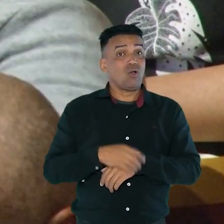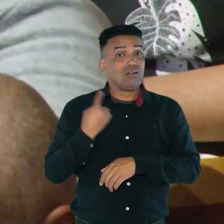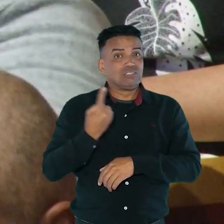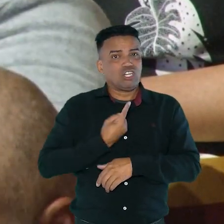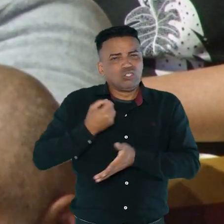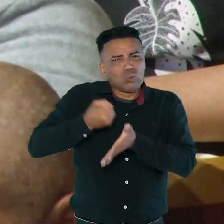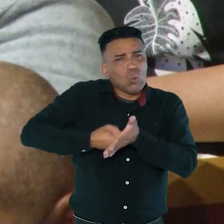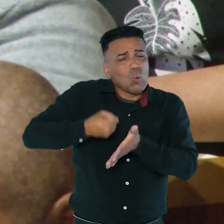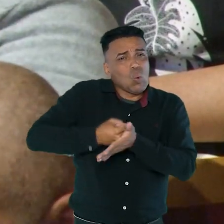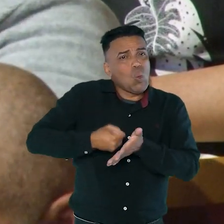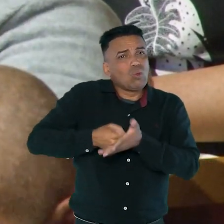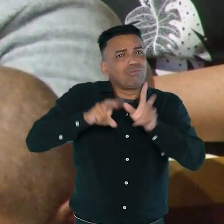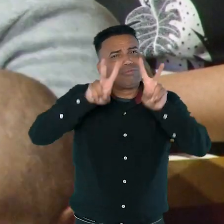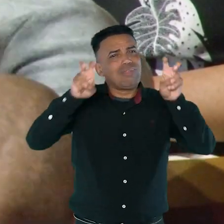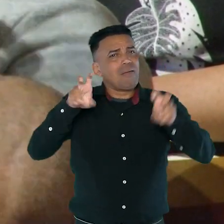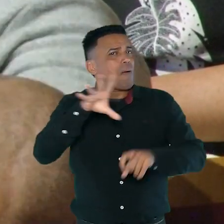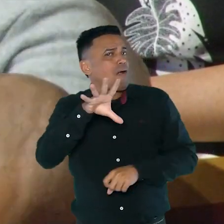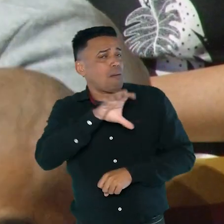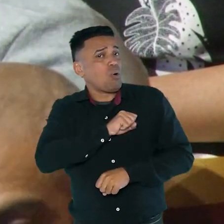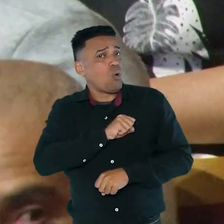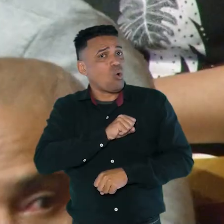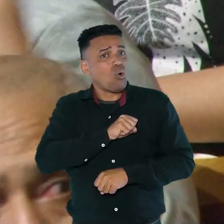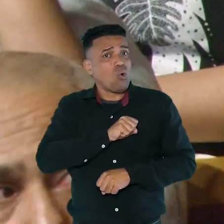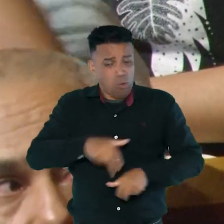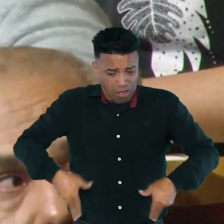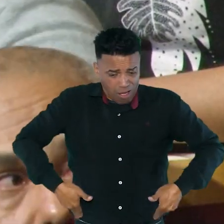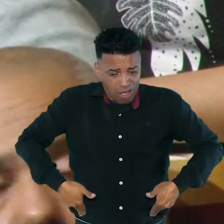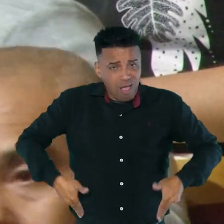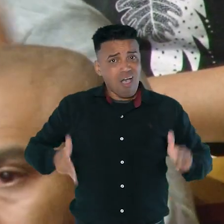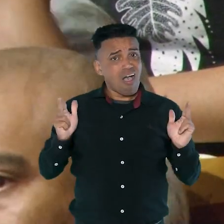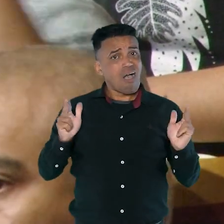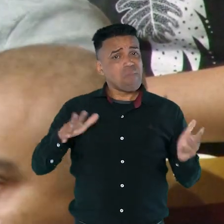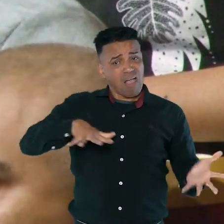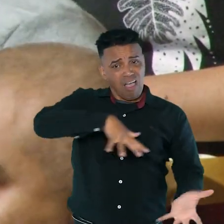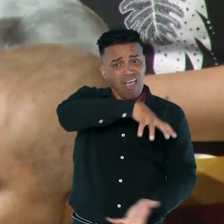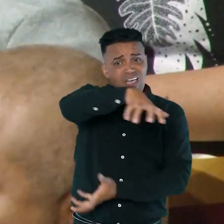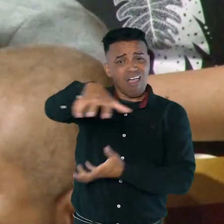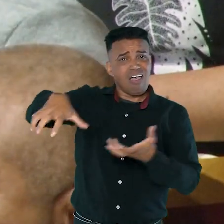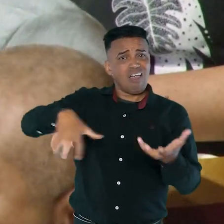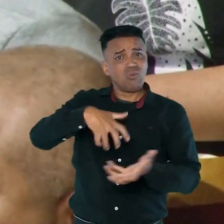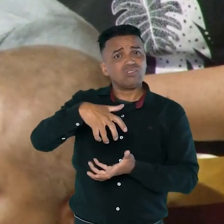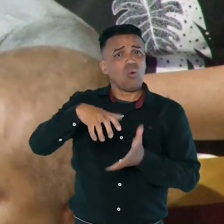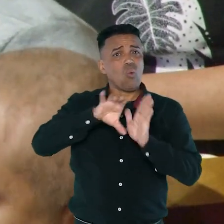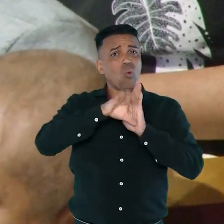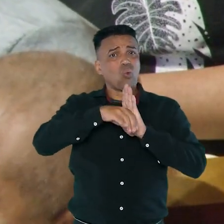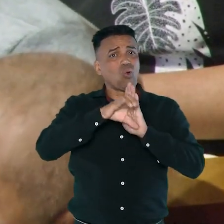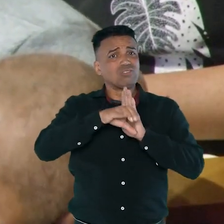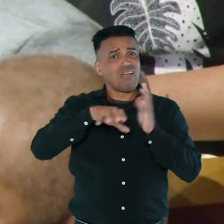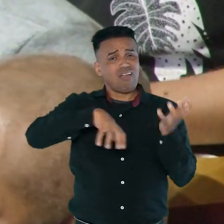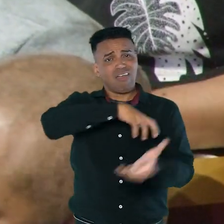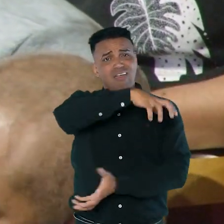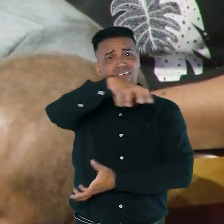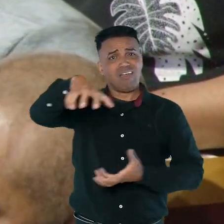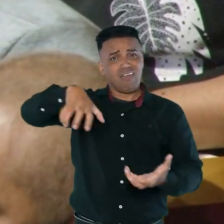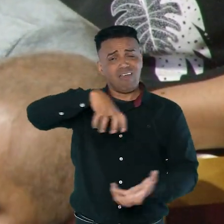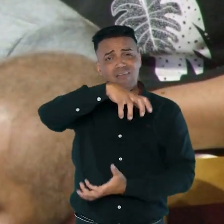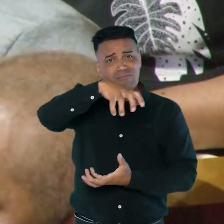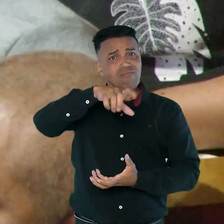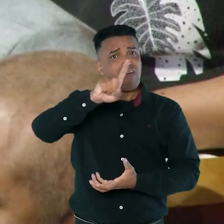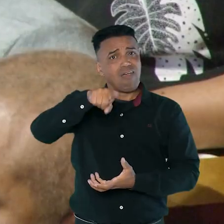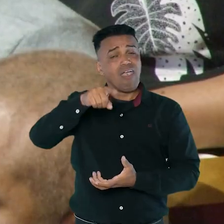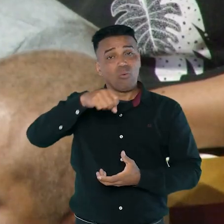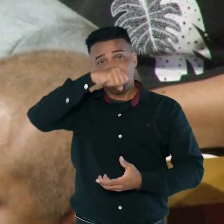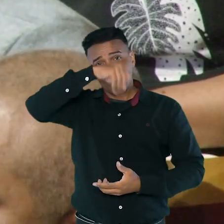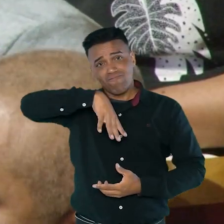na luta, falar de amor. Tem que pegar em armas, vamos revolução, não sei o que. A concepção que a gente tem de revolução